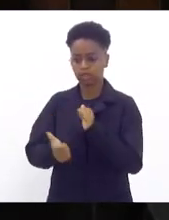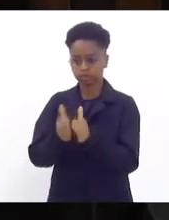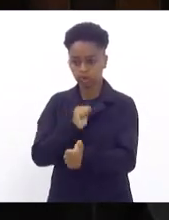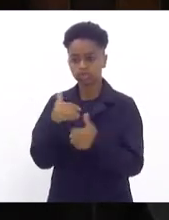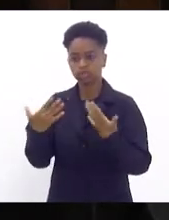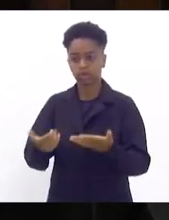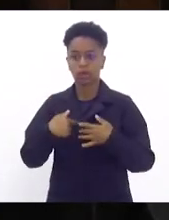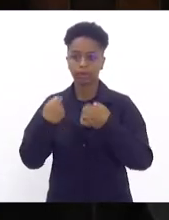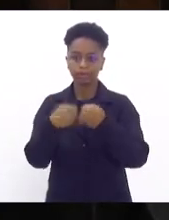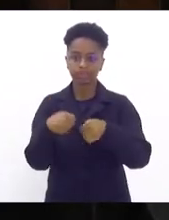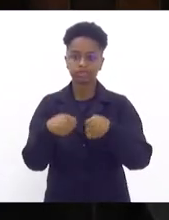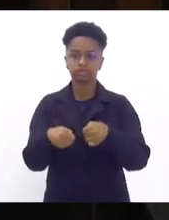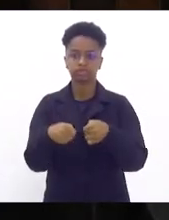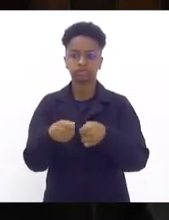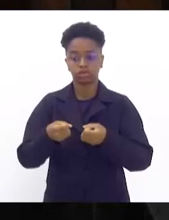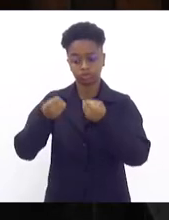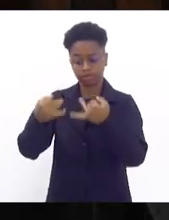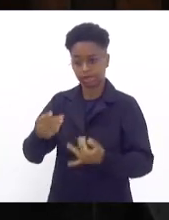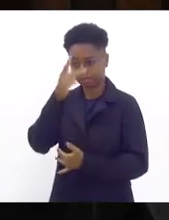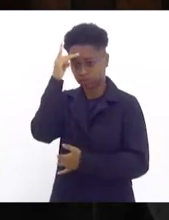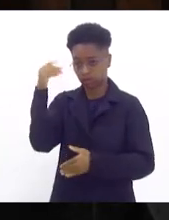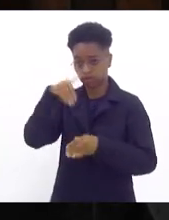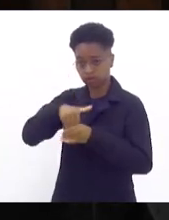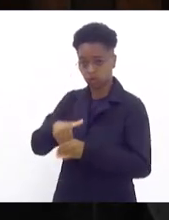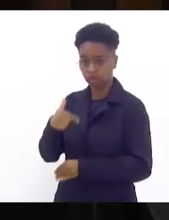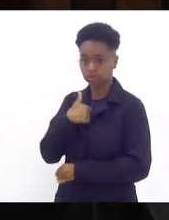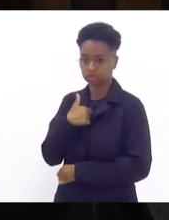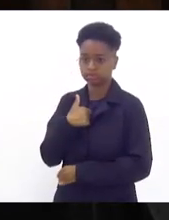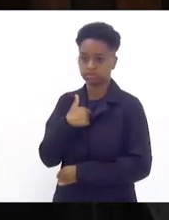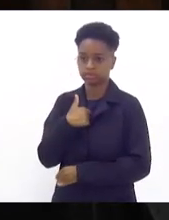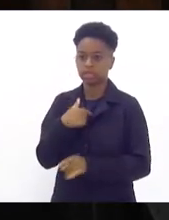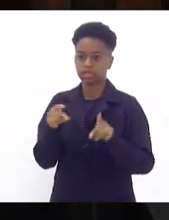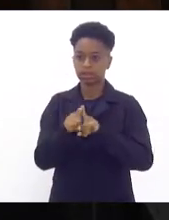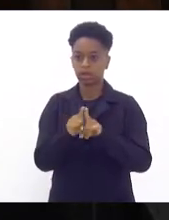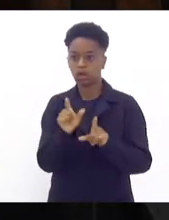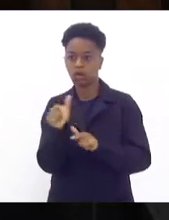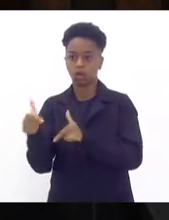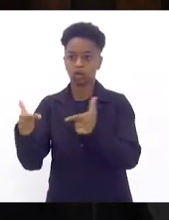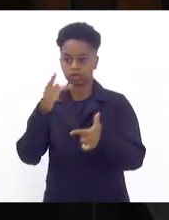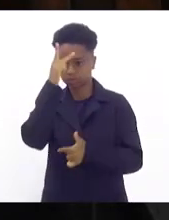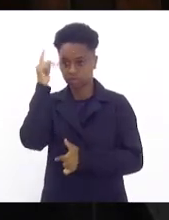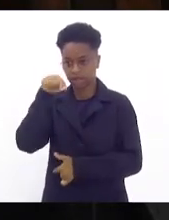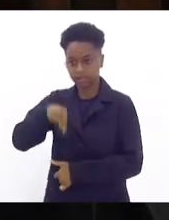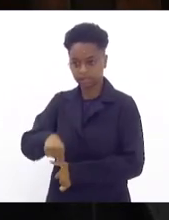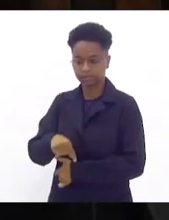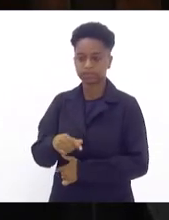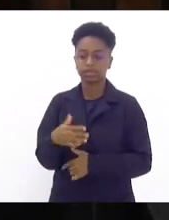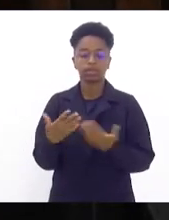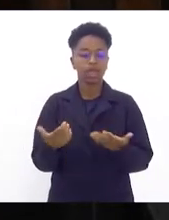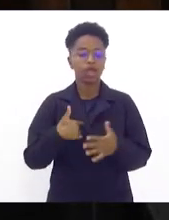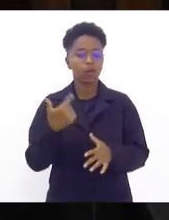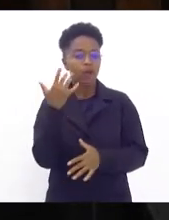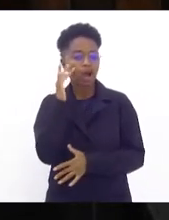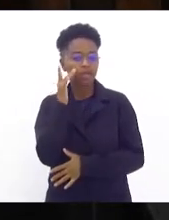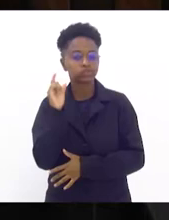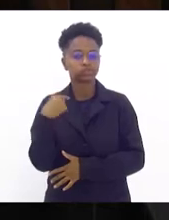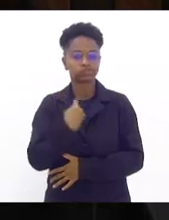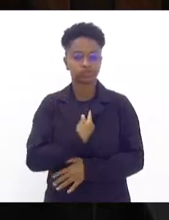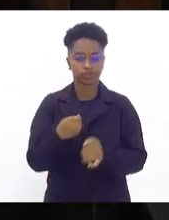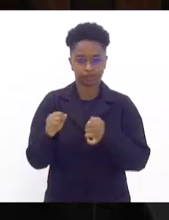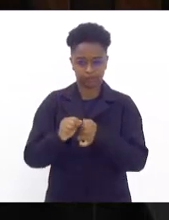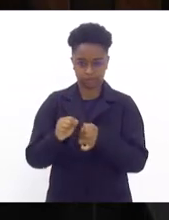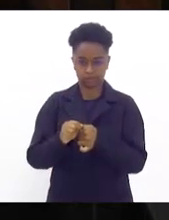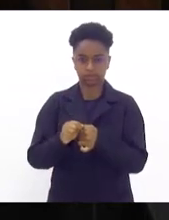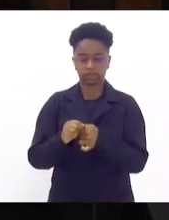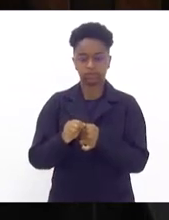satisfação para o meu eleitor, para todos aqui da casa. Então acho que a gente fez essa